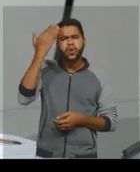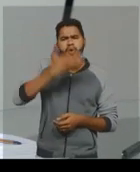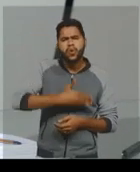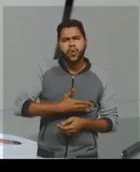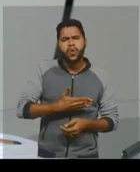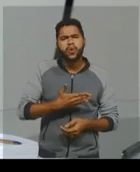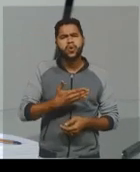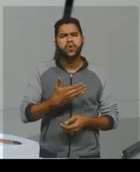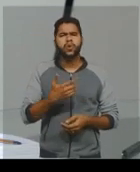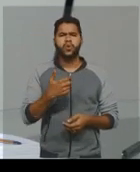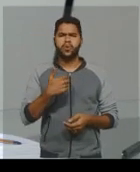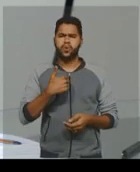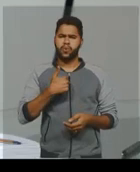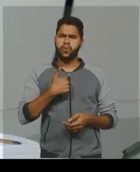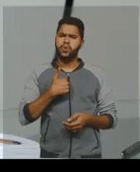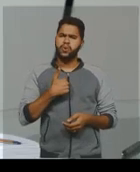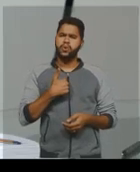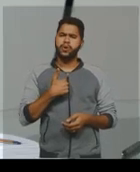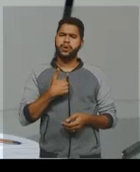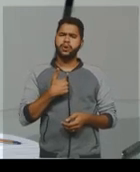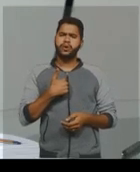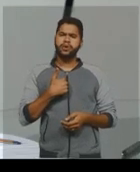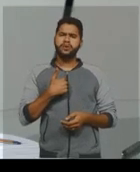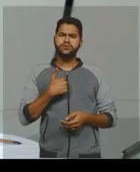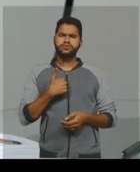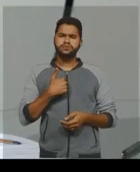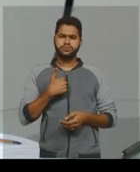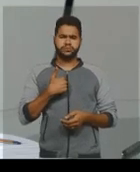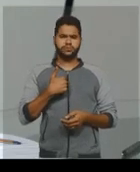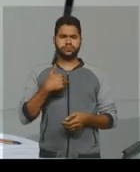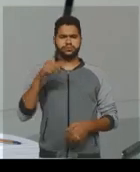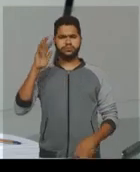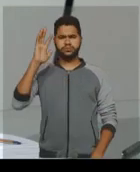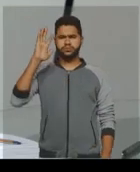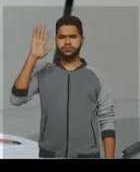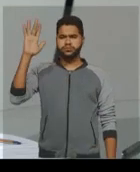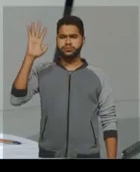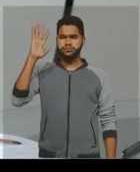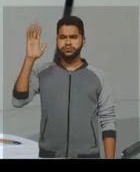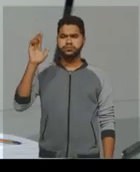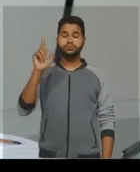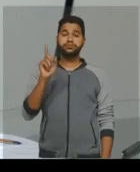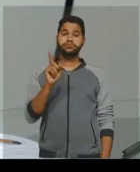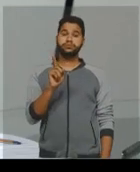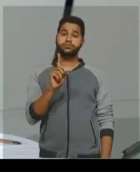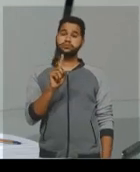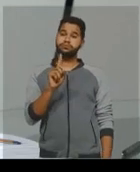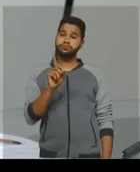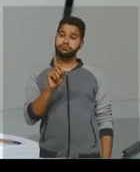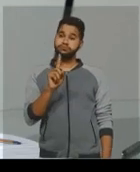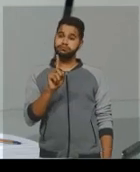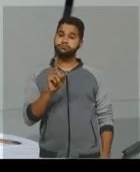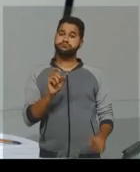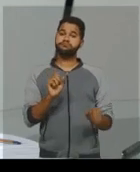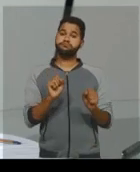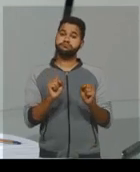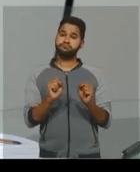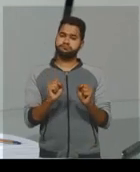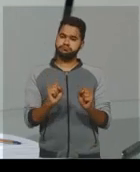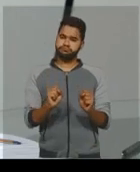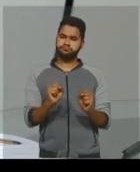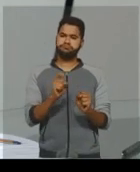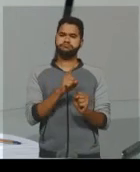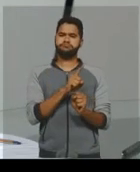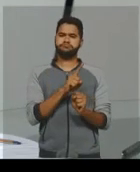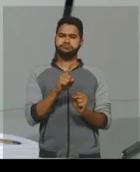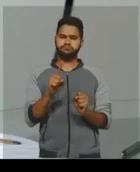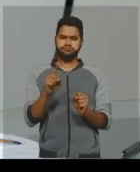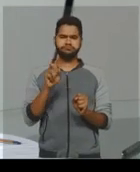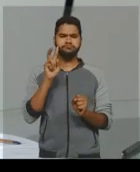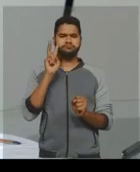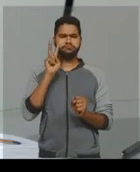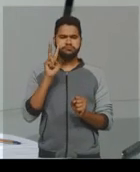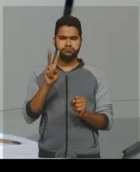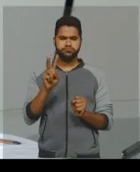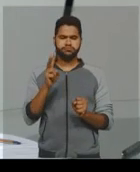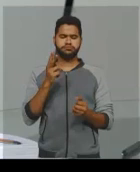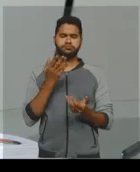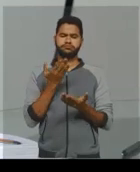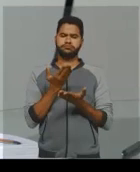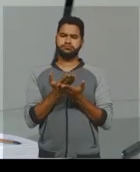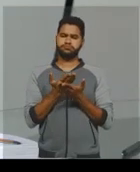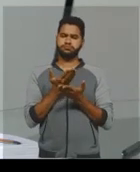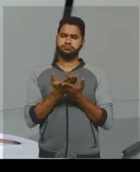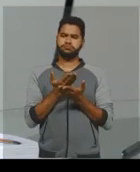que eu estou, a minha tese? Não. Vocês viram, nós trabalhamos, eu dei uma